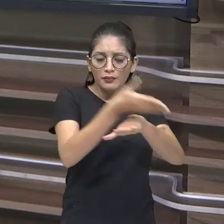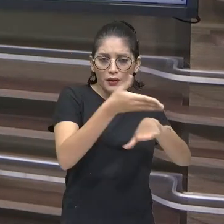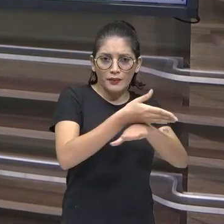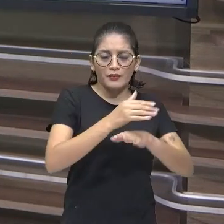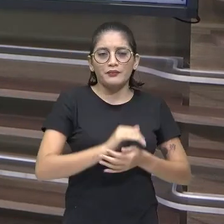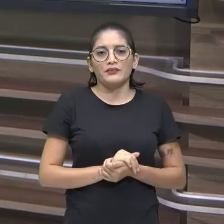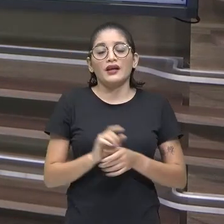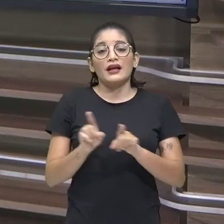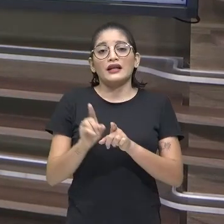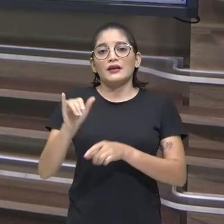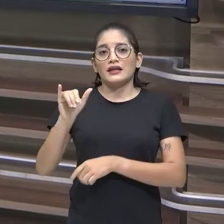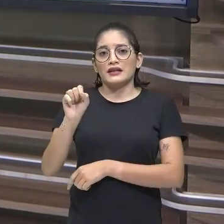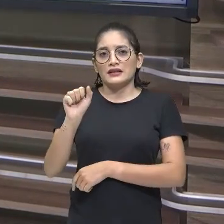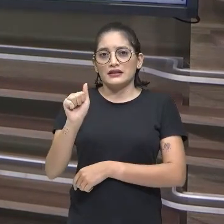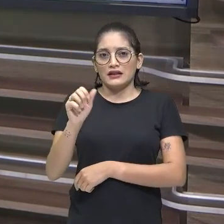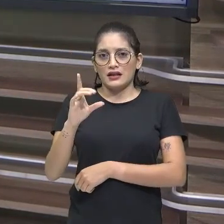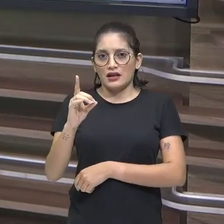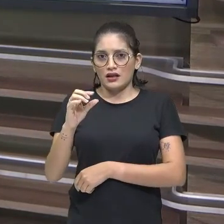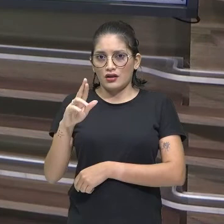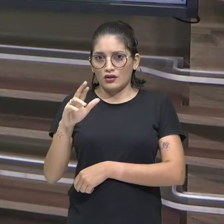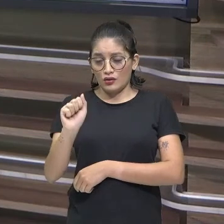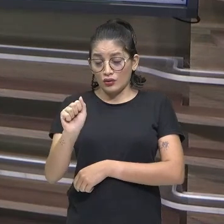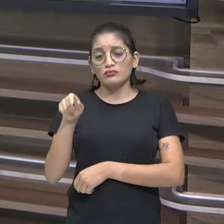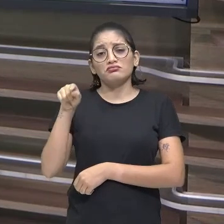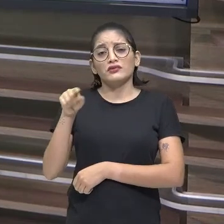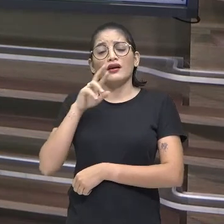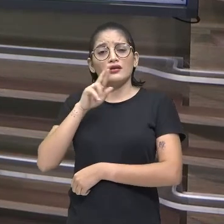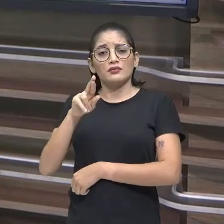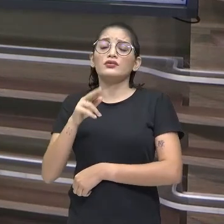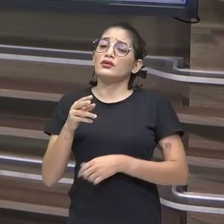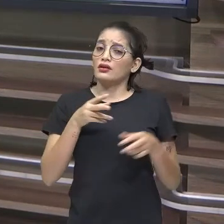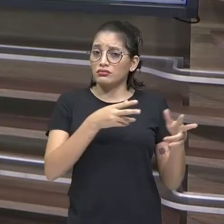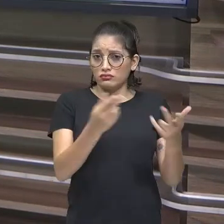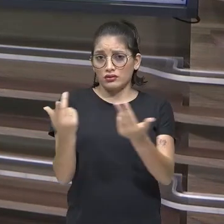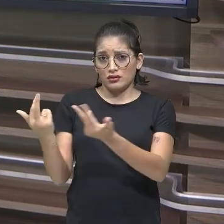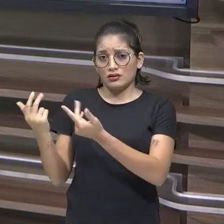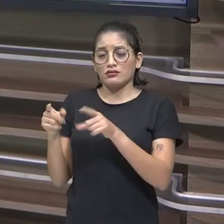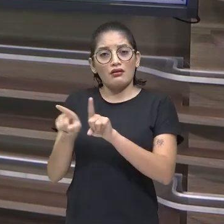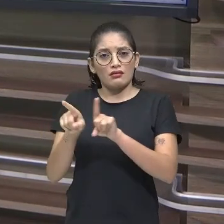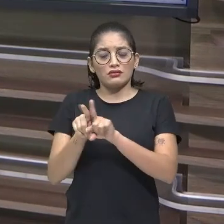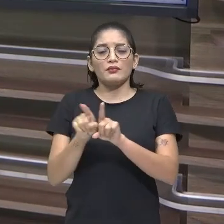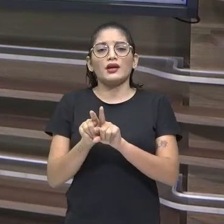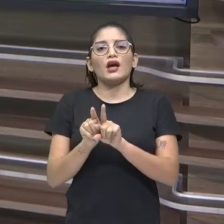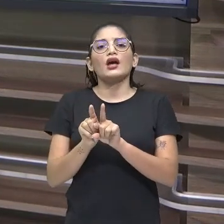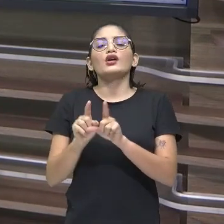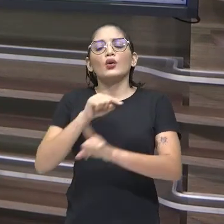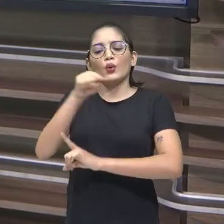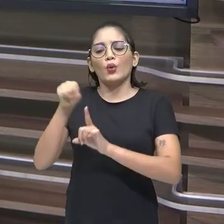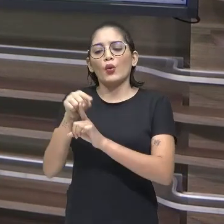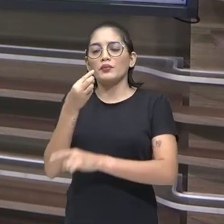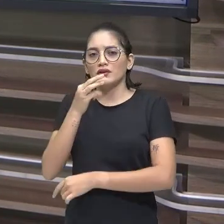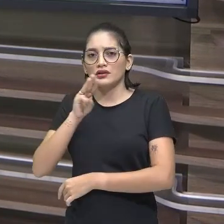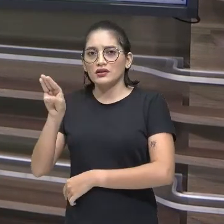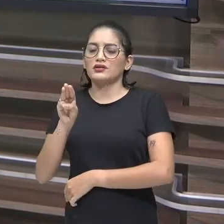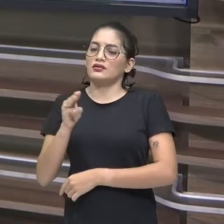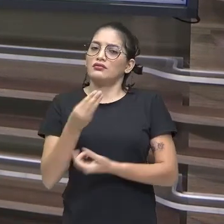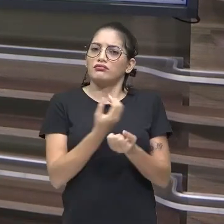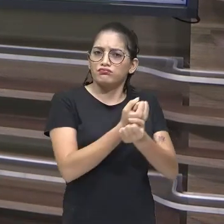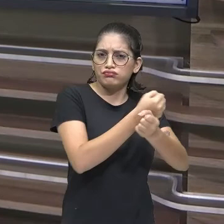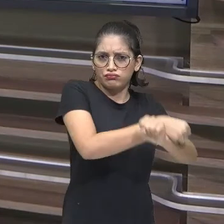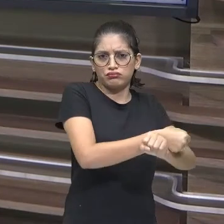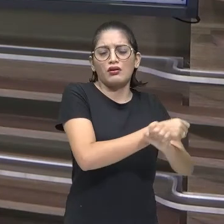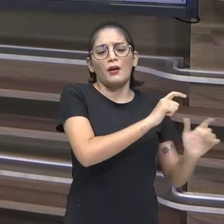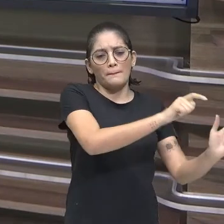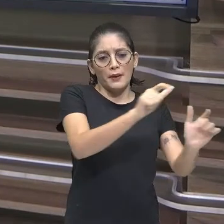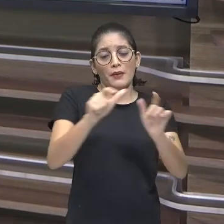assiste lá no Japim, está falando também a mesma coisa, basicamente, que a função dos bandeirantes era explorar o território e